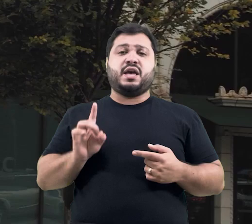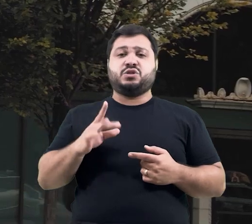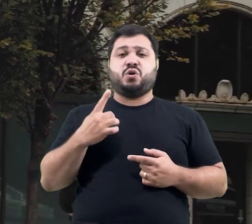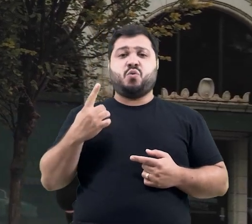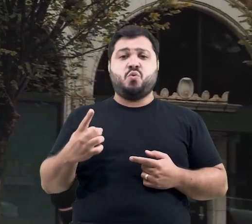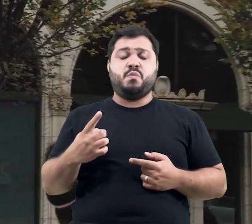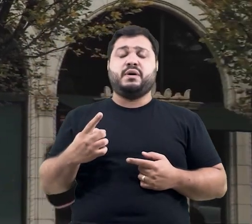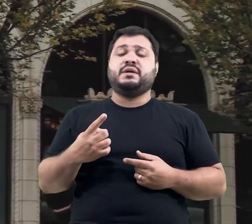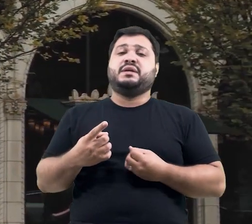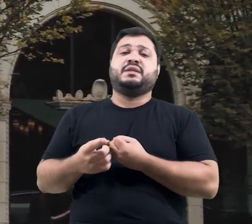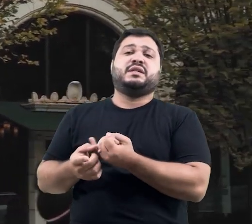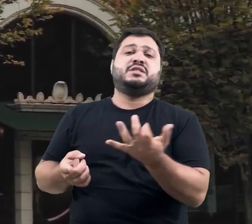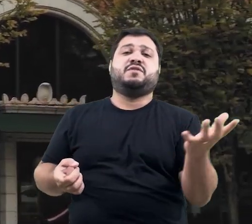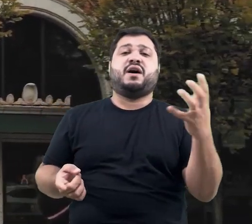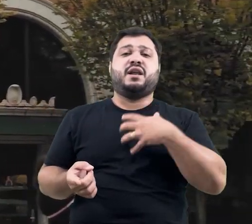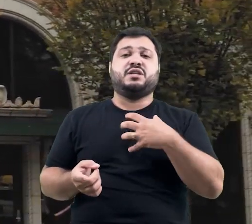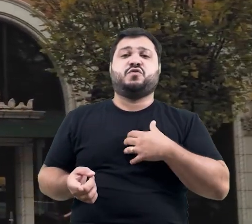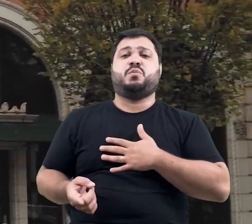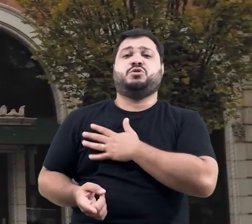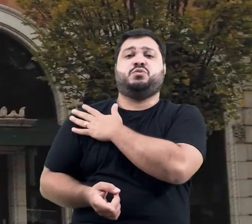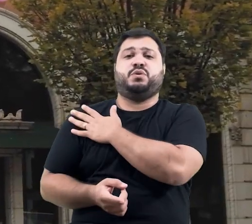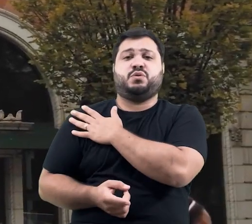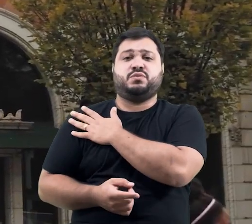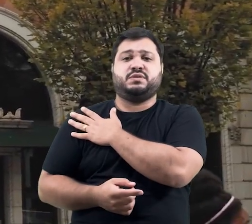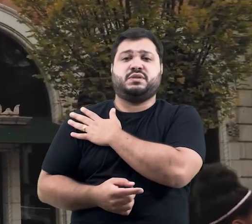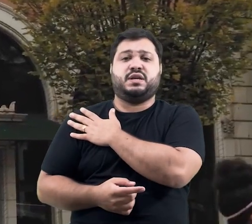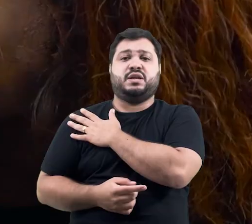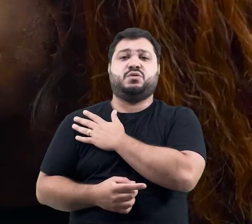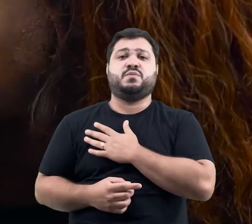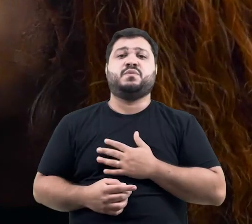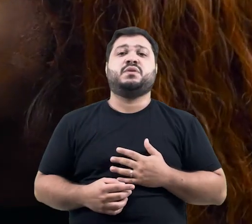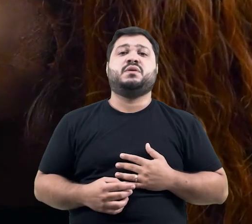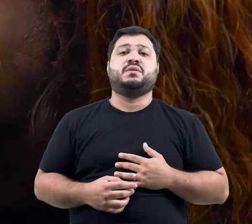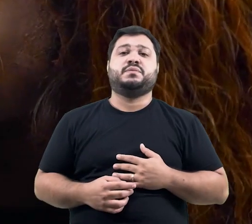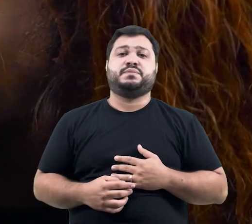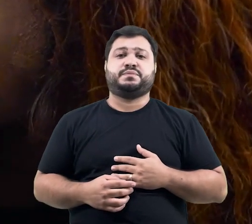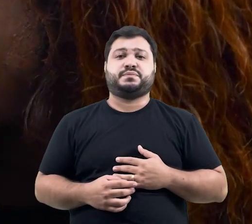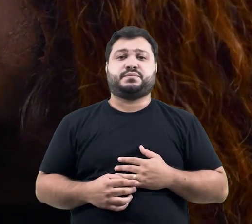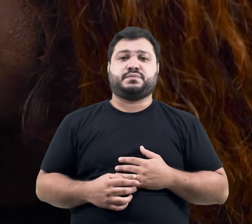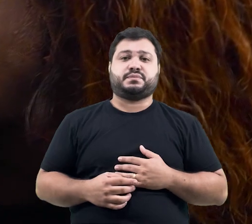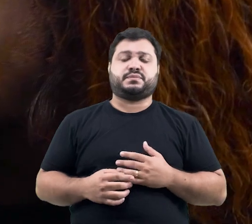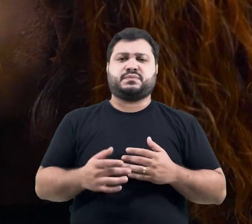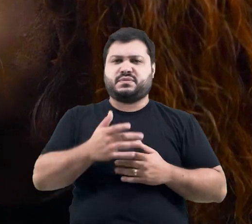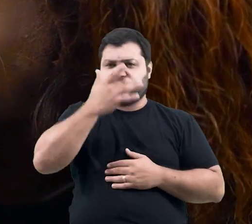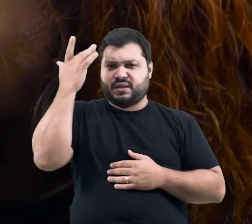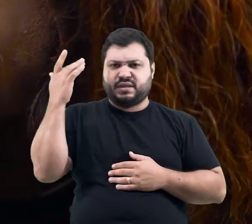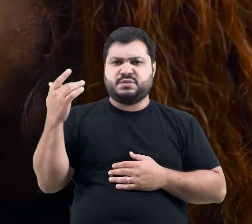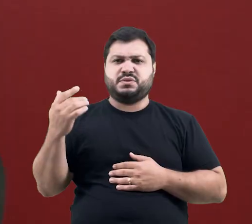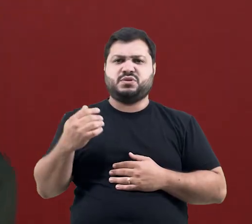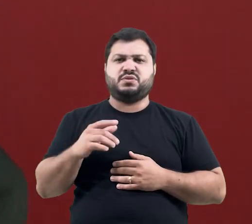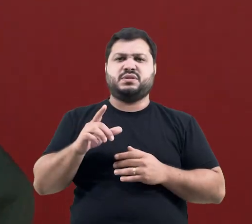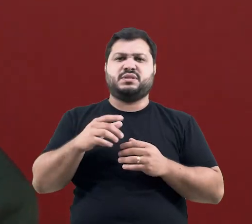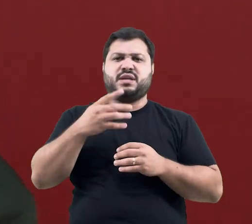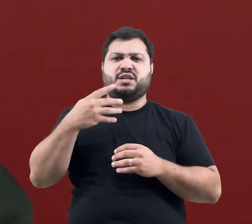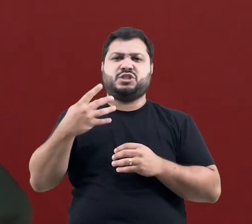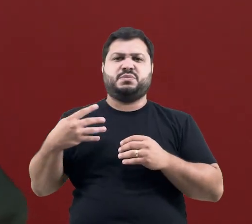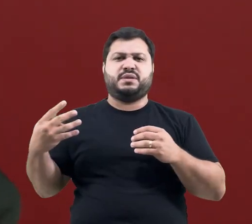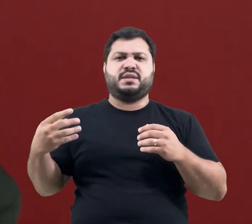é apenas uma das muitas formas de preconceito, discriminação e intolerância que as